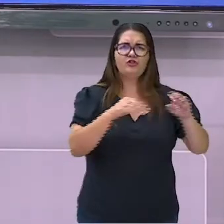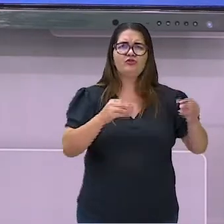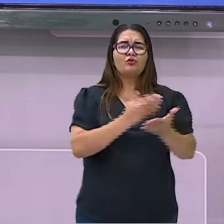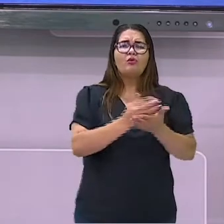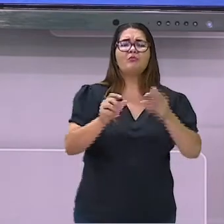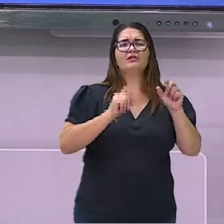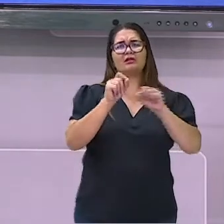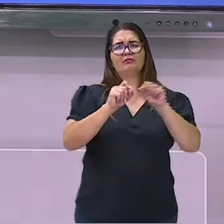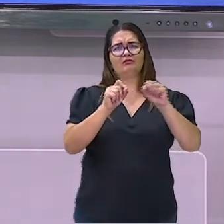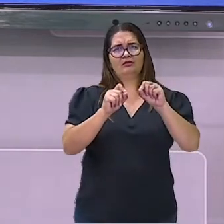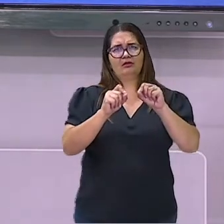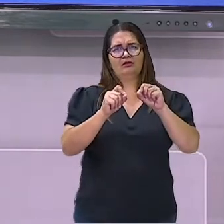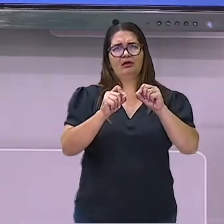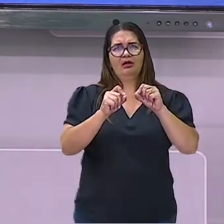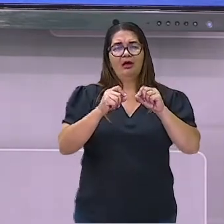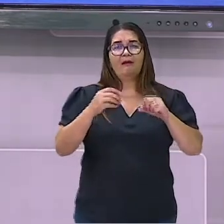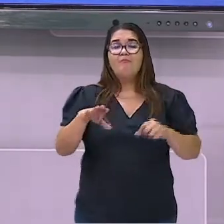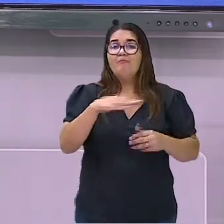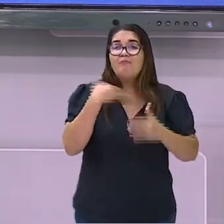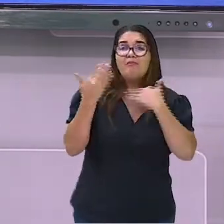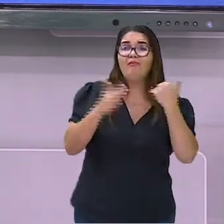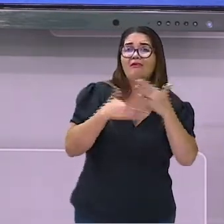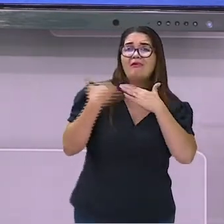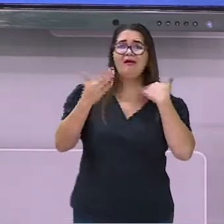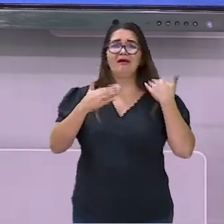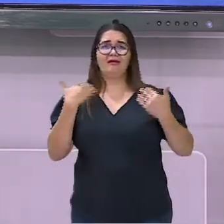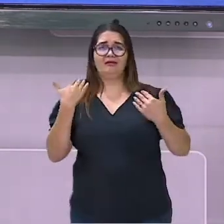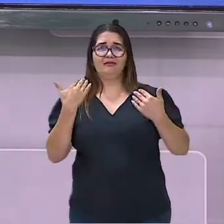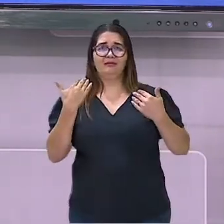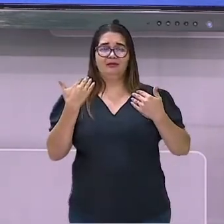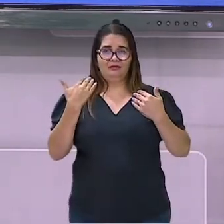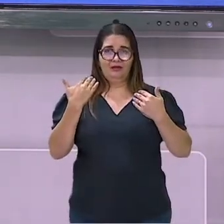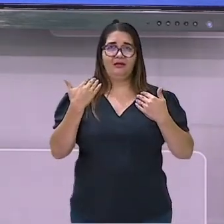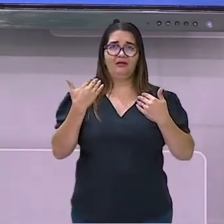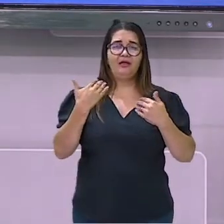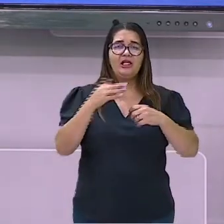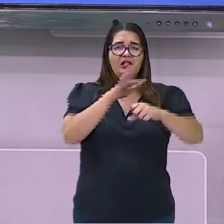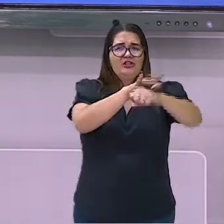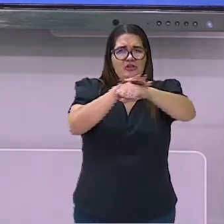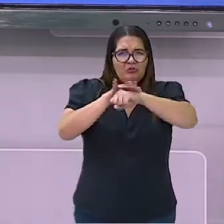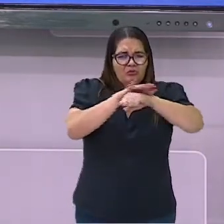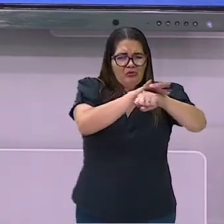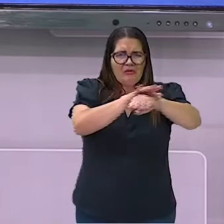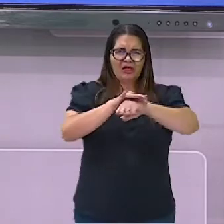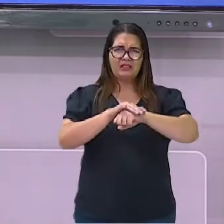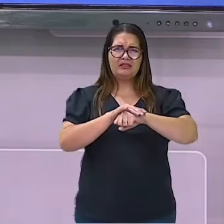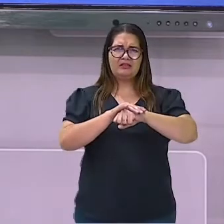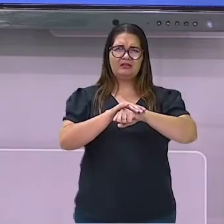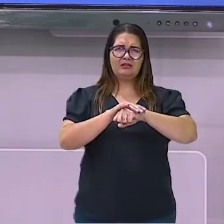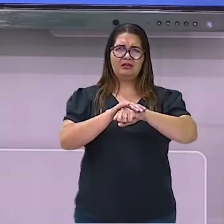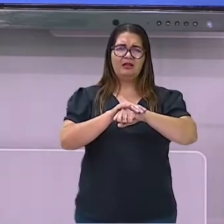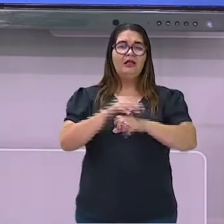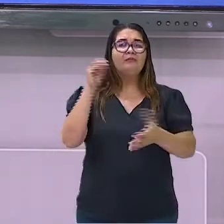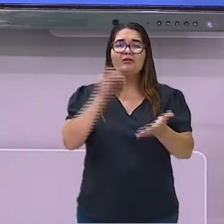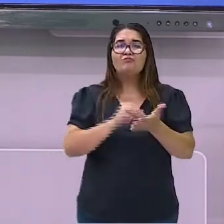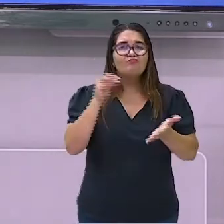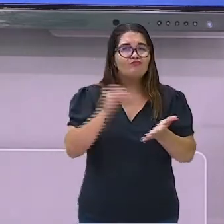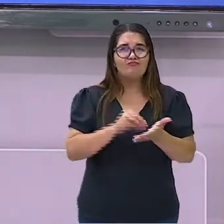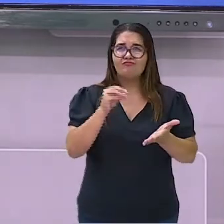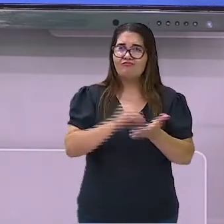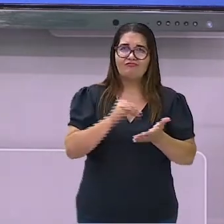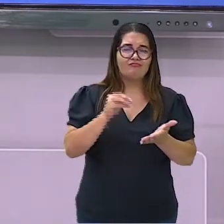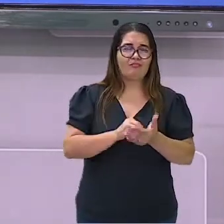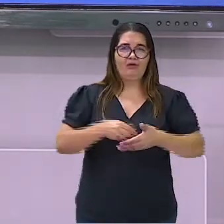que viram a necessidade. É garimpo, é ouro, é diamante, eles têm que plantar sim. Porque o que a